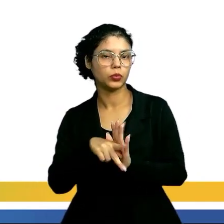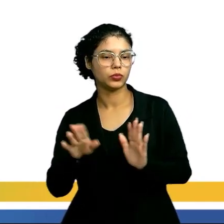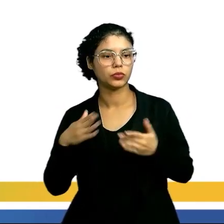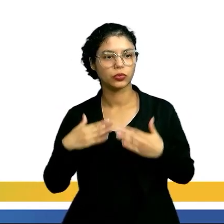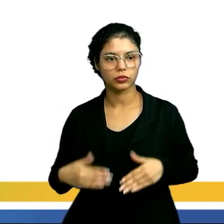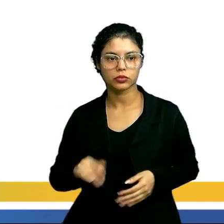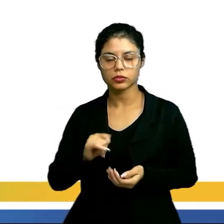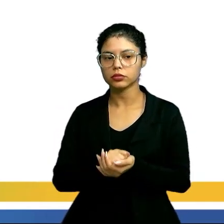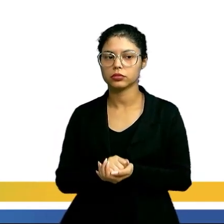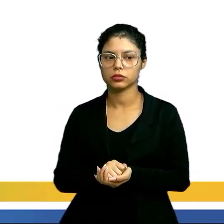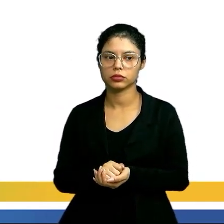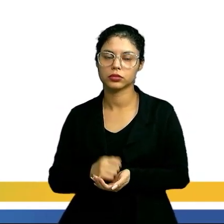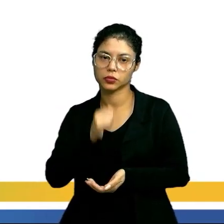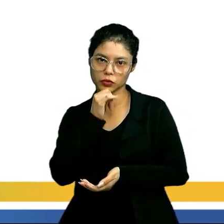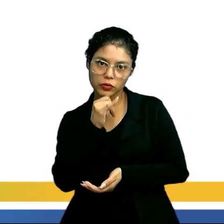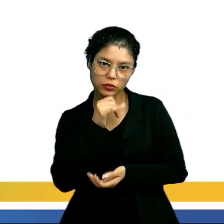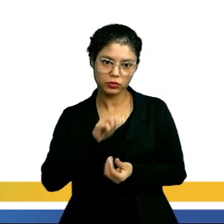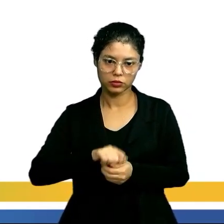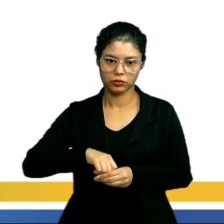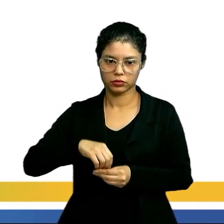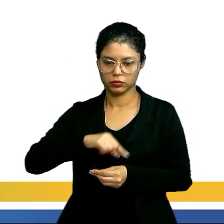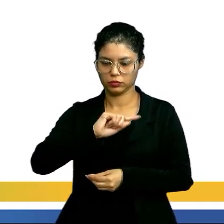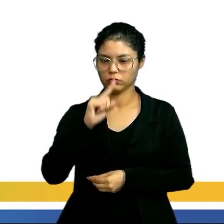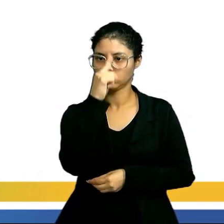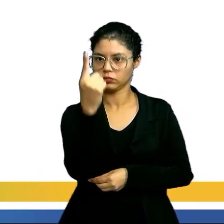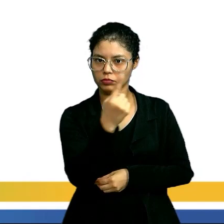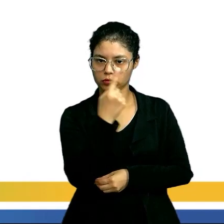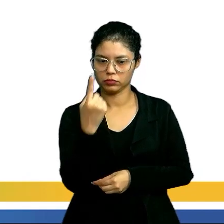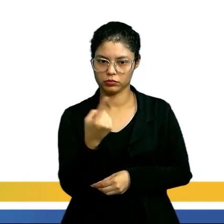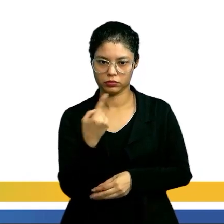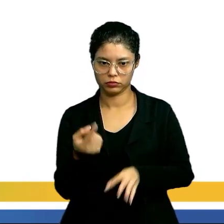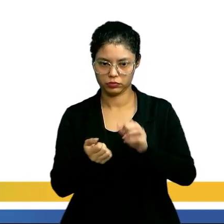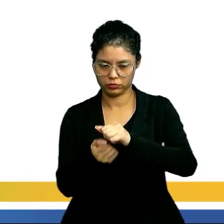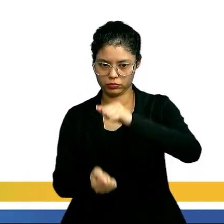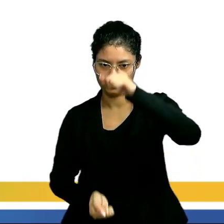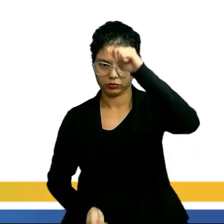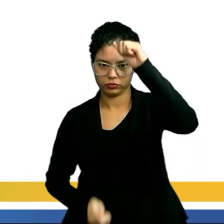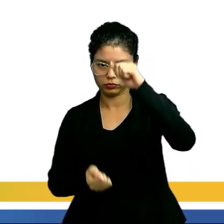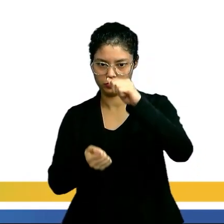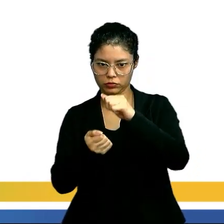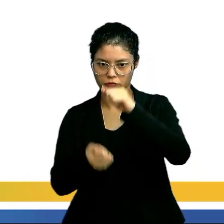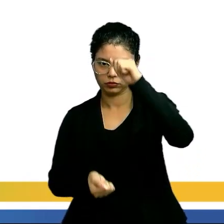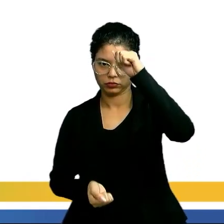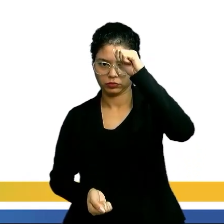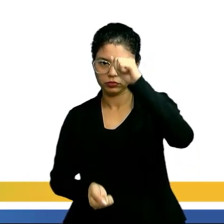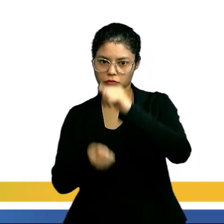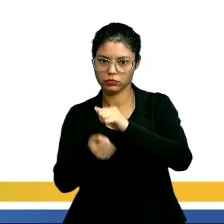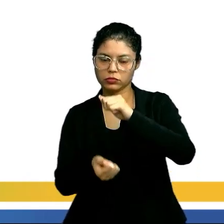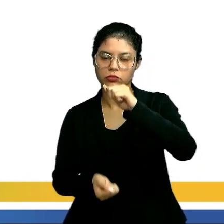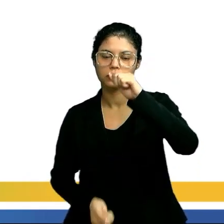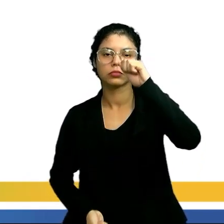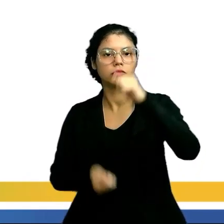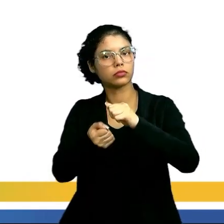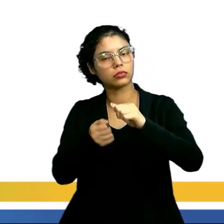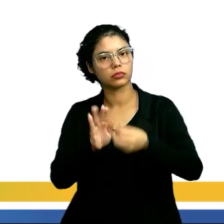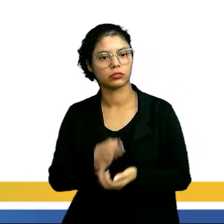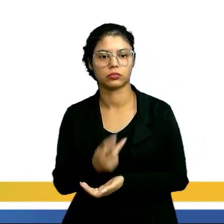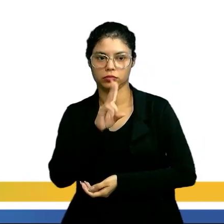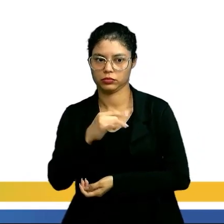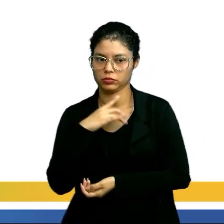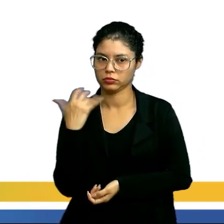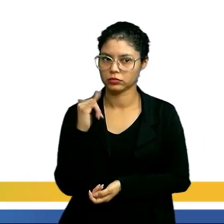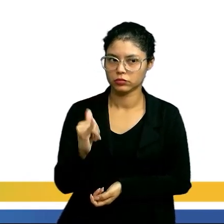se esvai, que se some, que se acaba. Dessa forma, as forças capazes de converter energia mecânica em calor